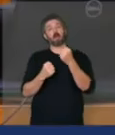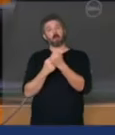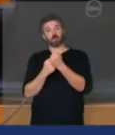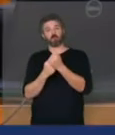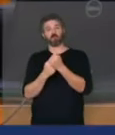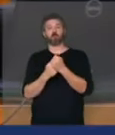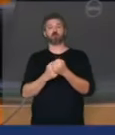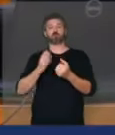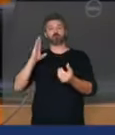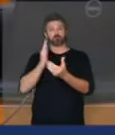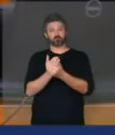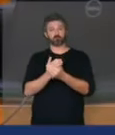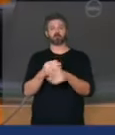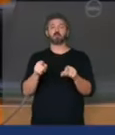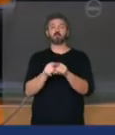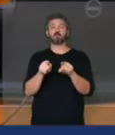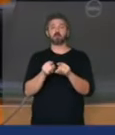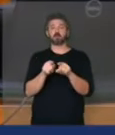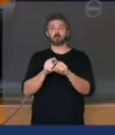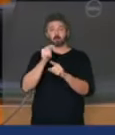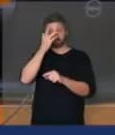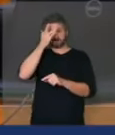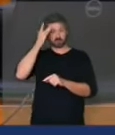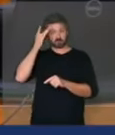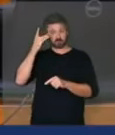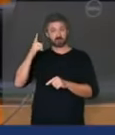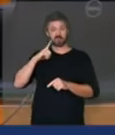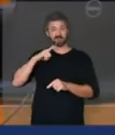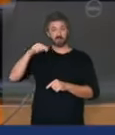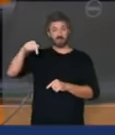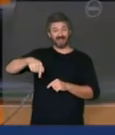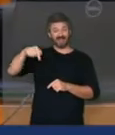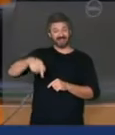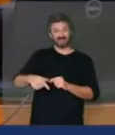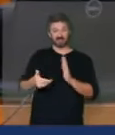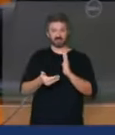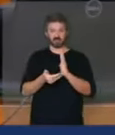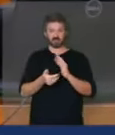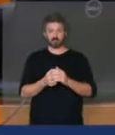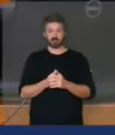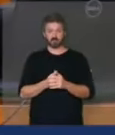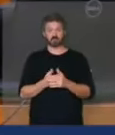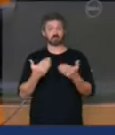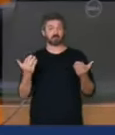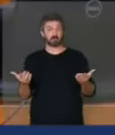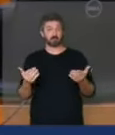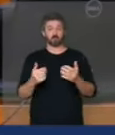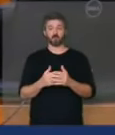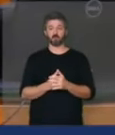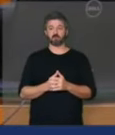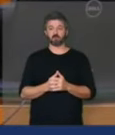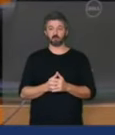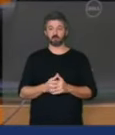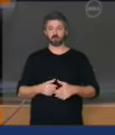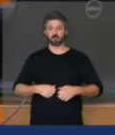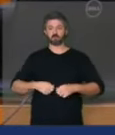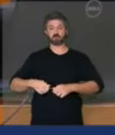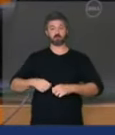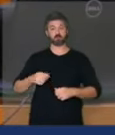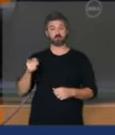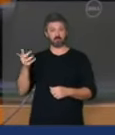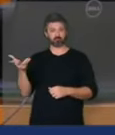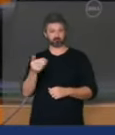o indiciamento de integrantes desta casa. Sendo assim, para o ilustre